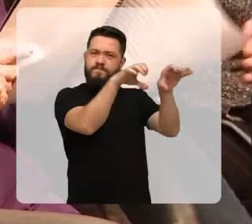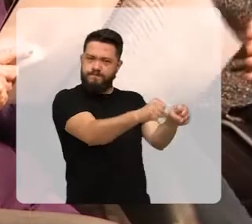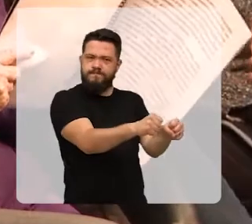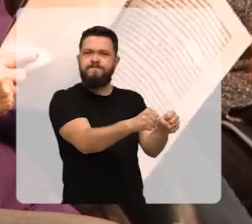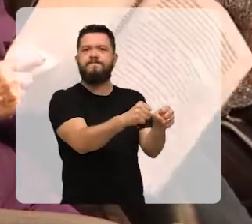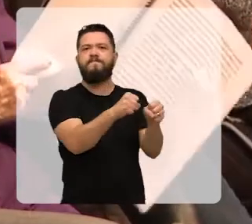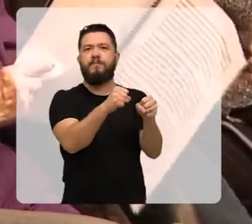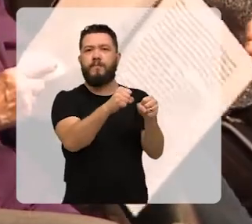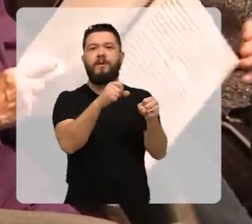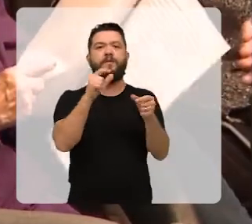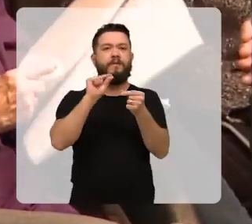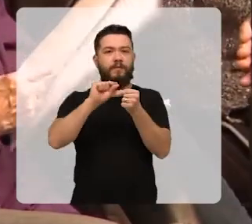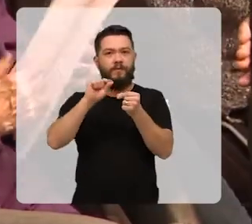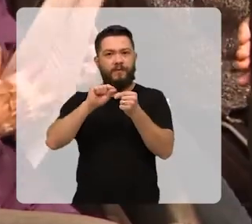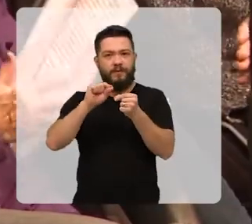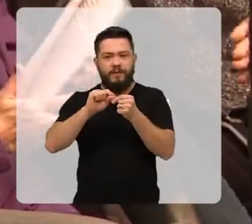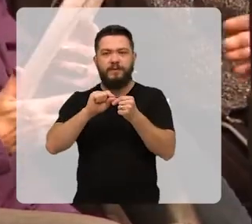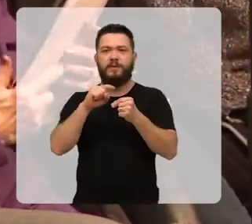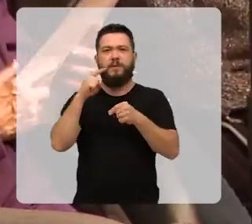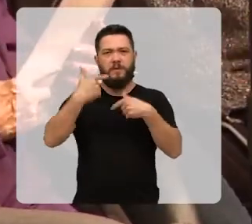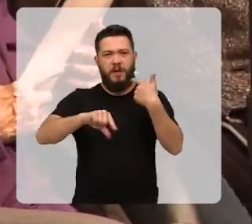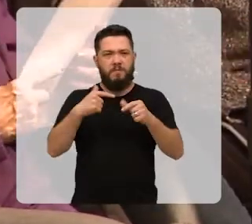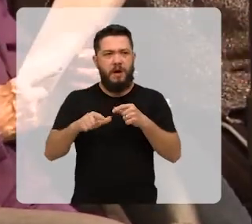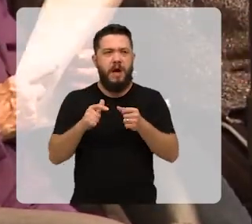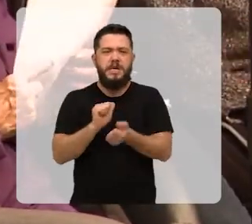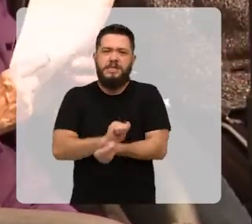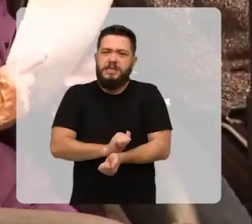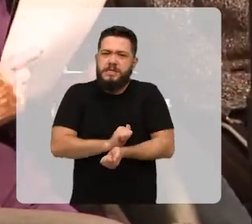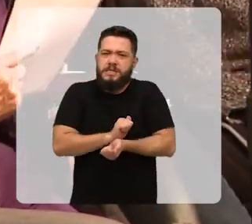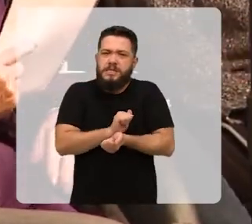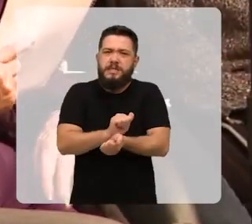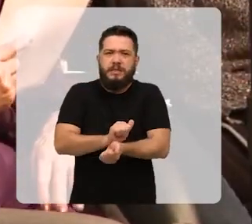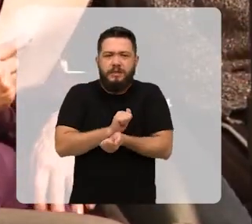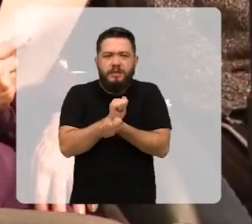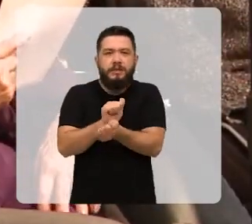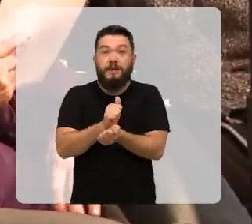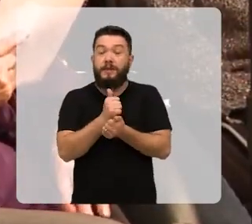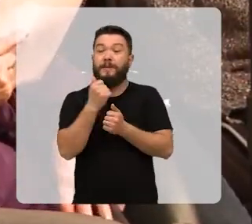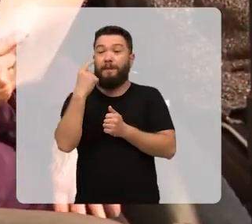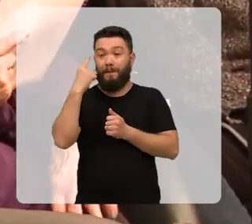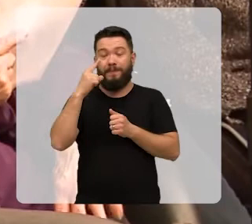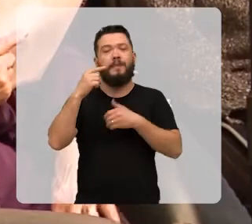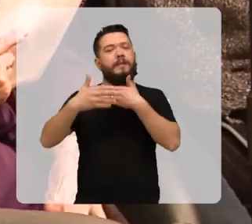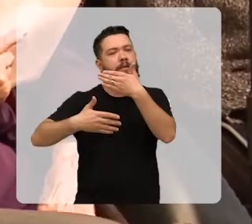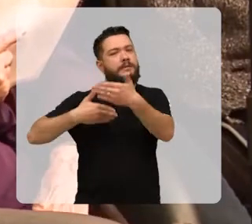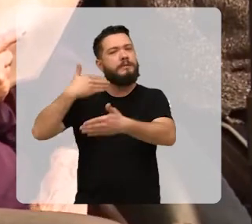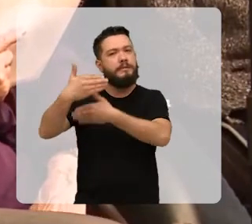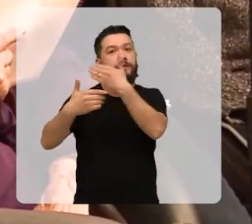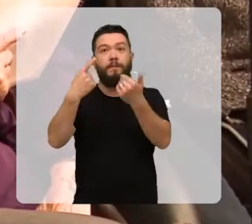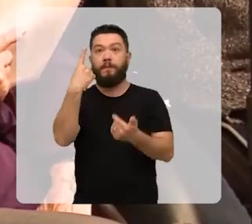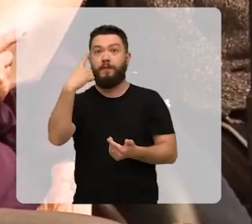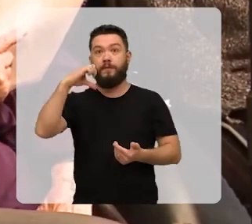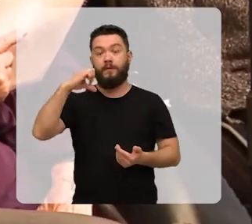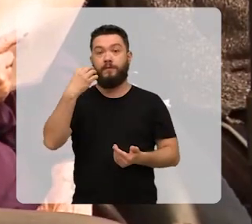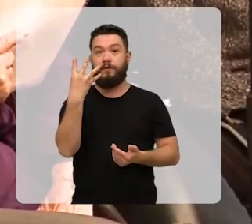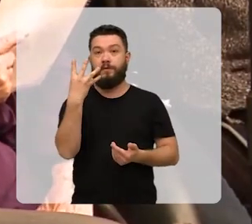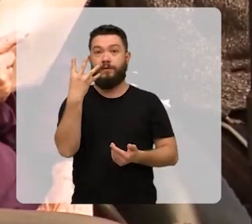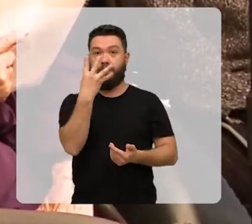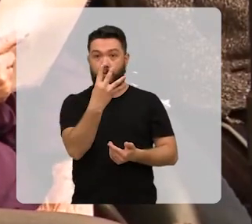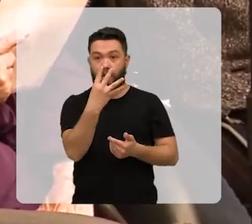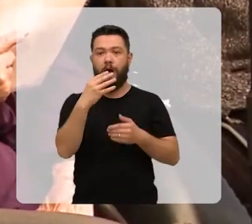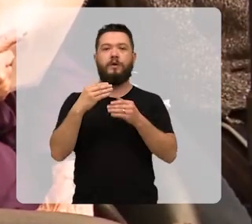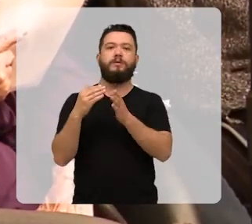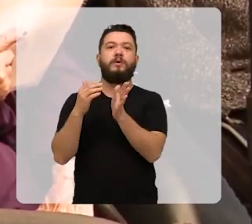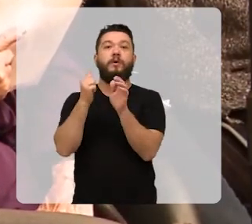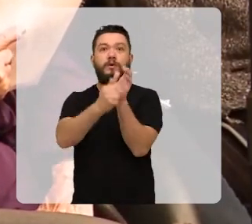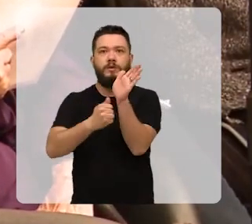fevereiro de 1944, fomos levados de trem comum para Bergen-Belsen. O